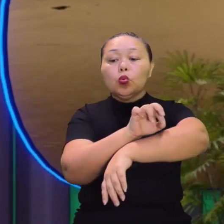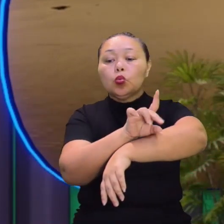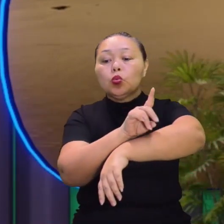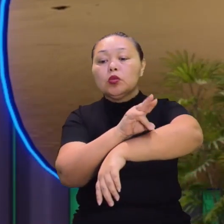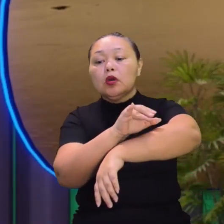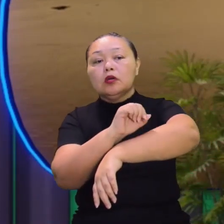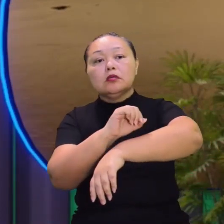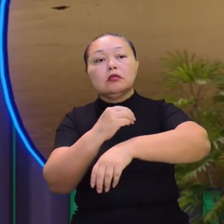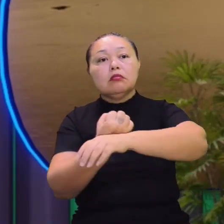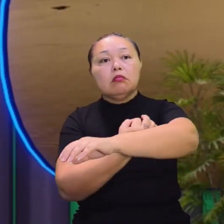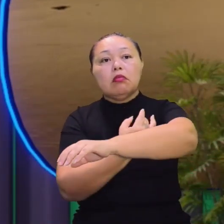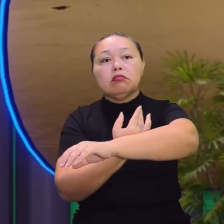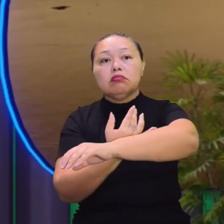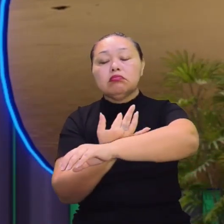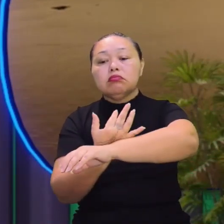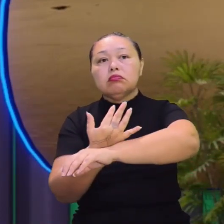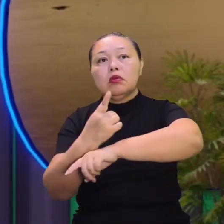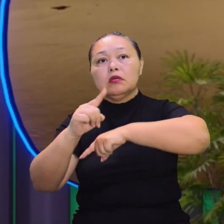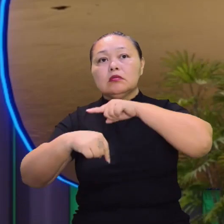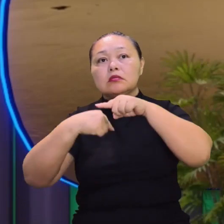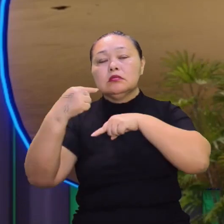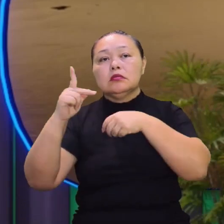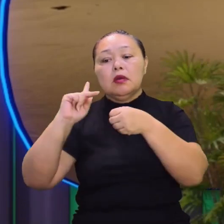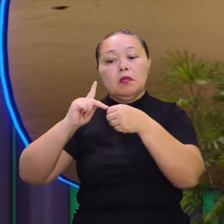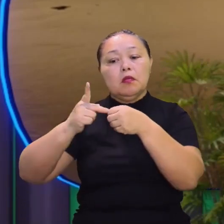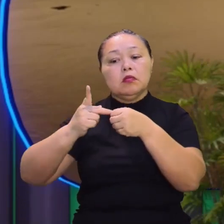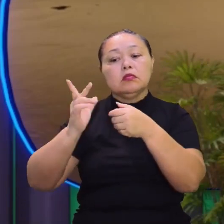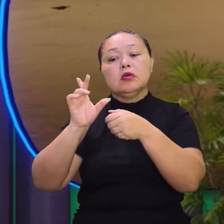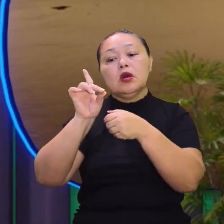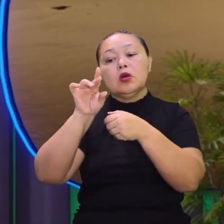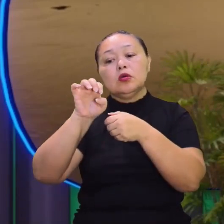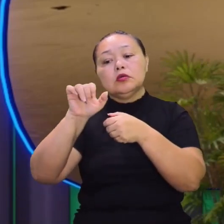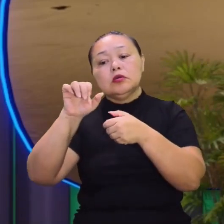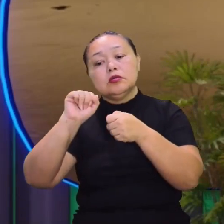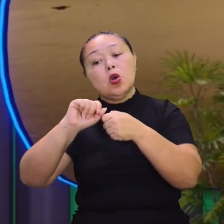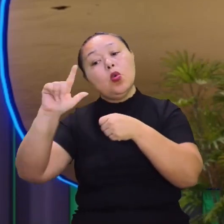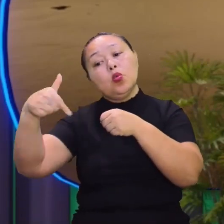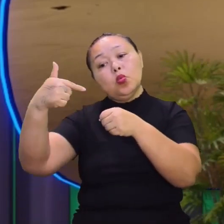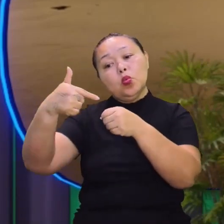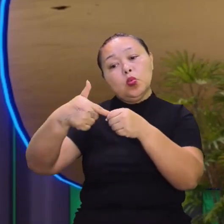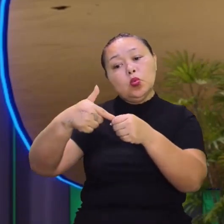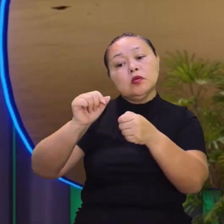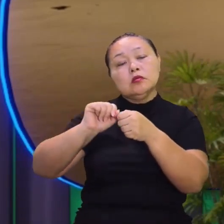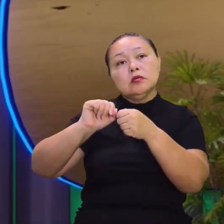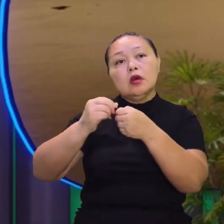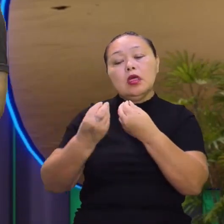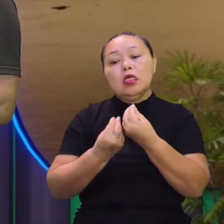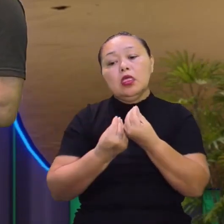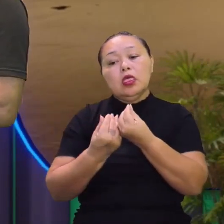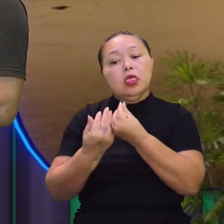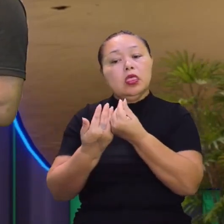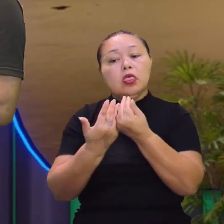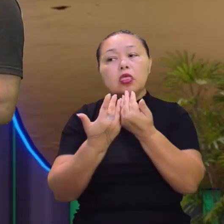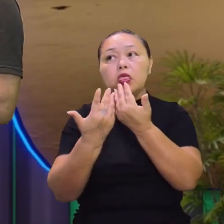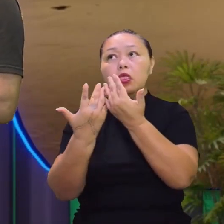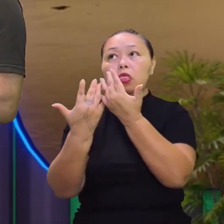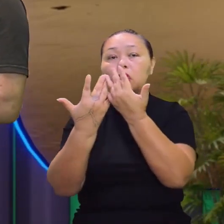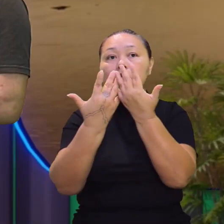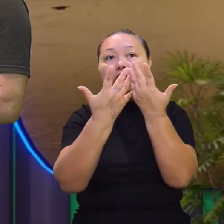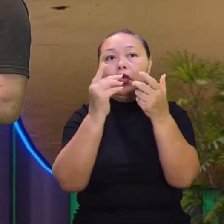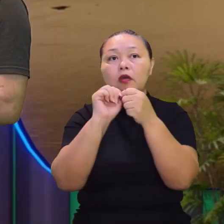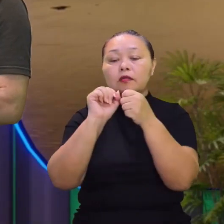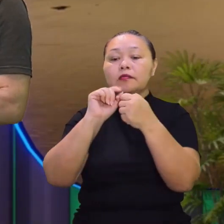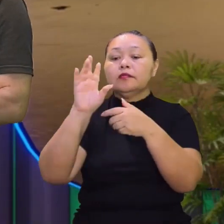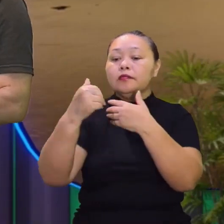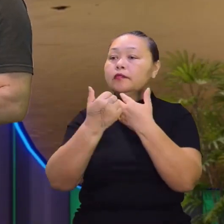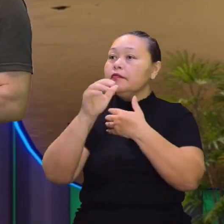porque o rodoviário está queimando o derivado do petróleo, que é o diesel ou a gasolina, que libera uma grande quantidade de